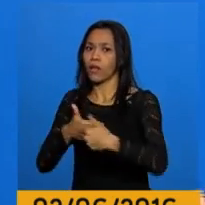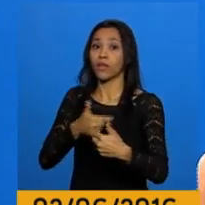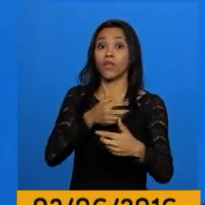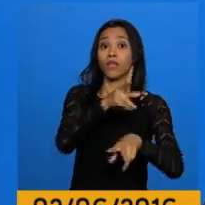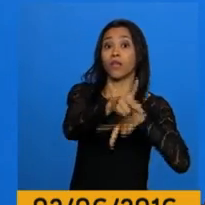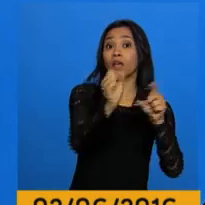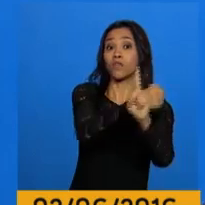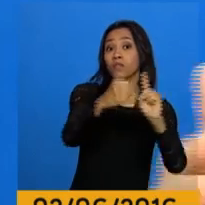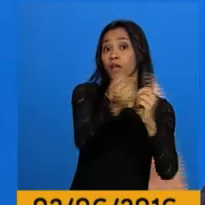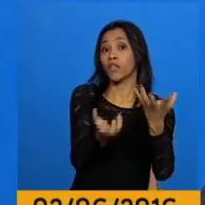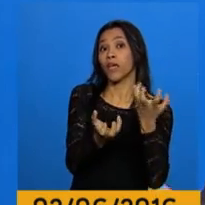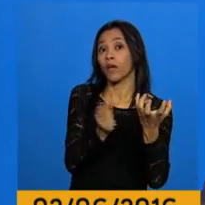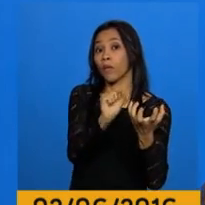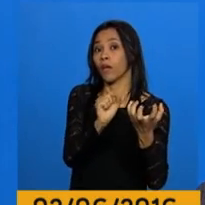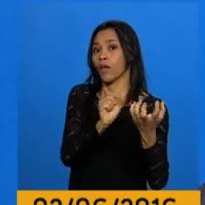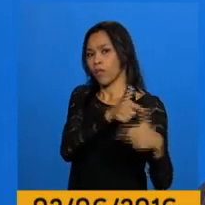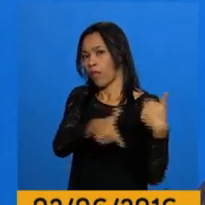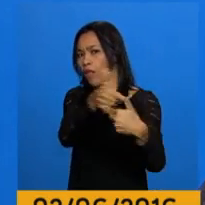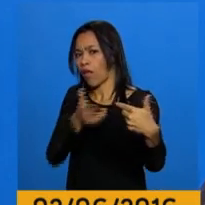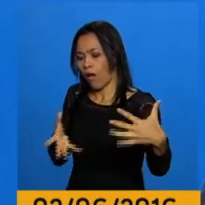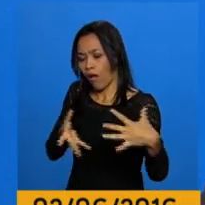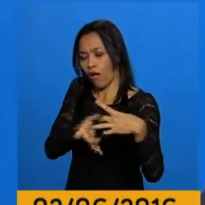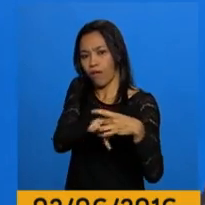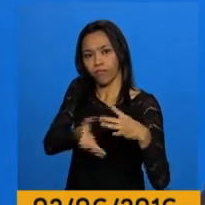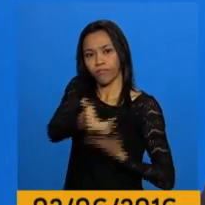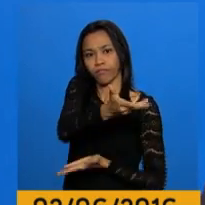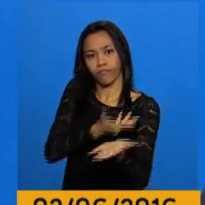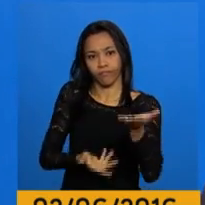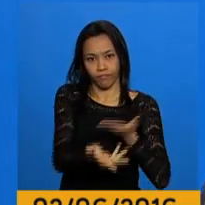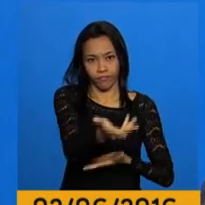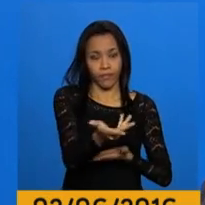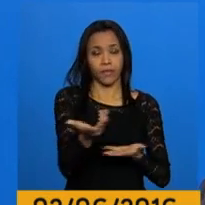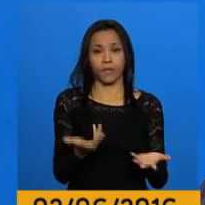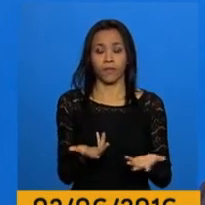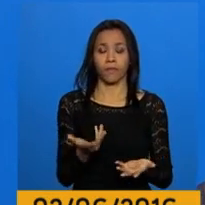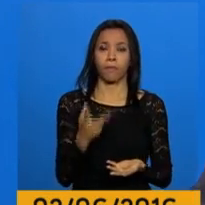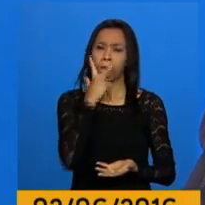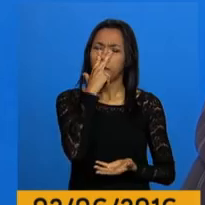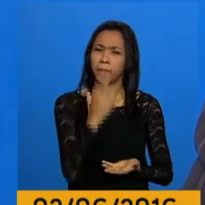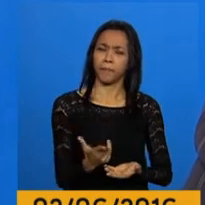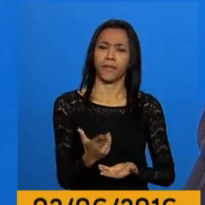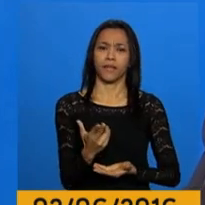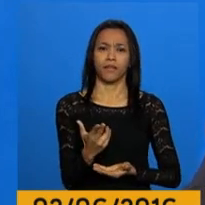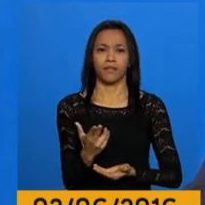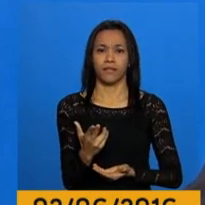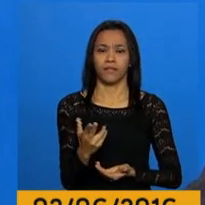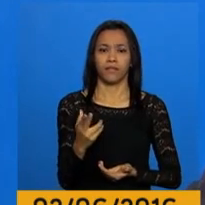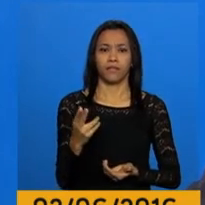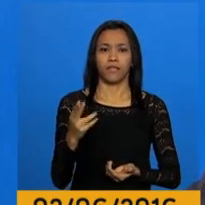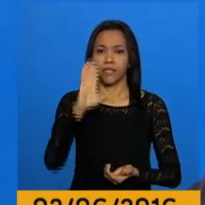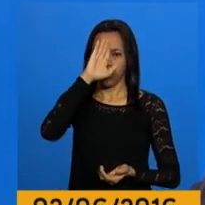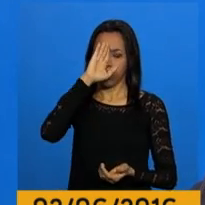nós temos já em vários jornais o registro de que parece que a confiança